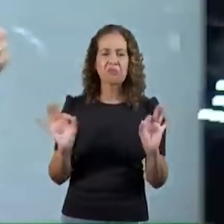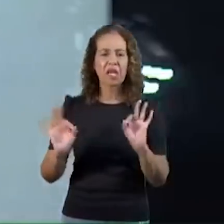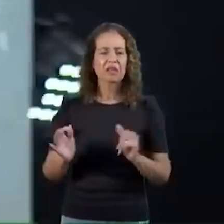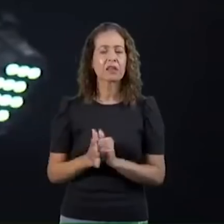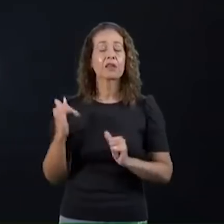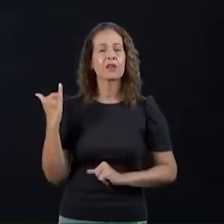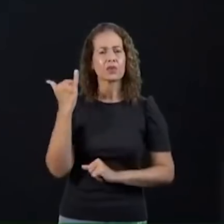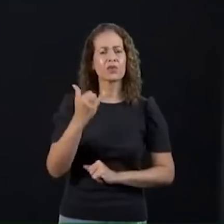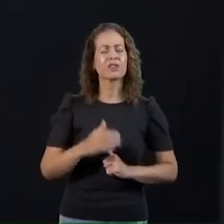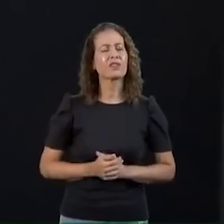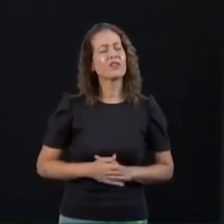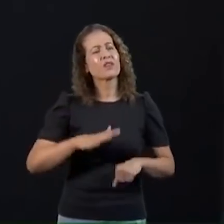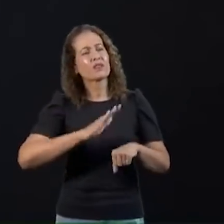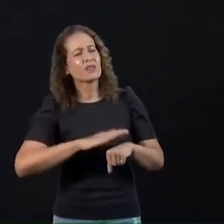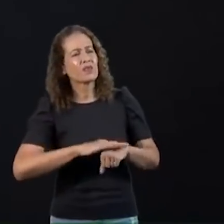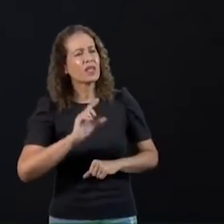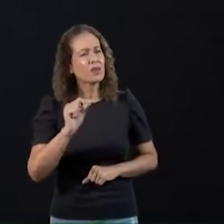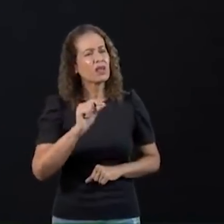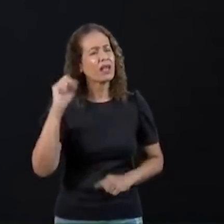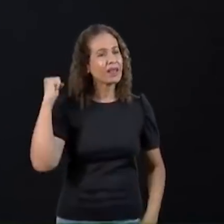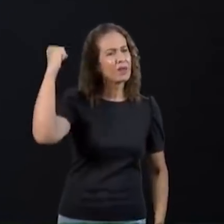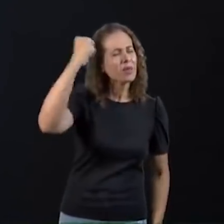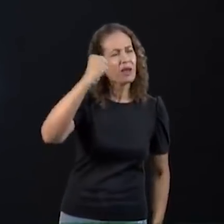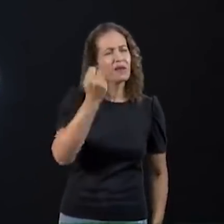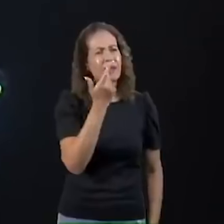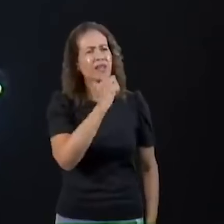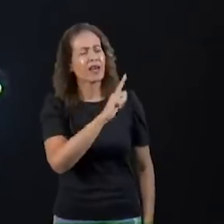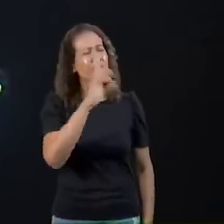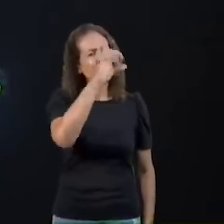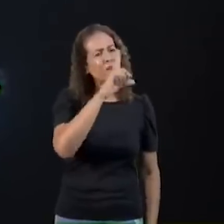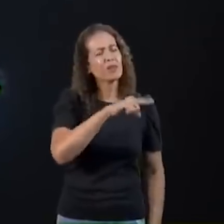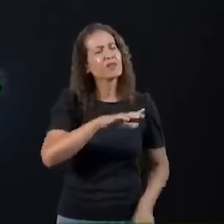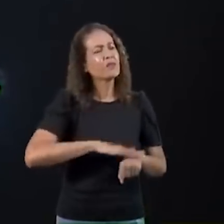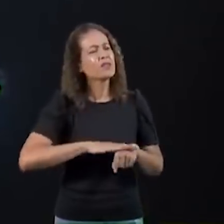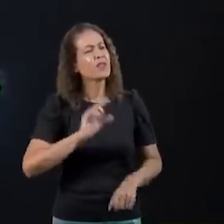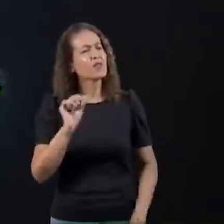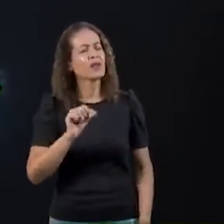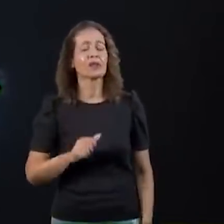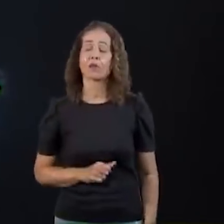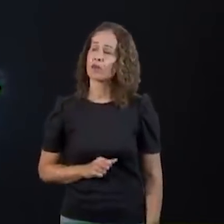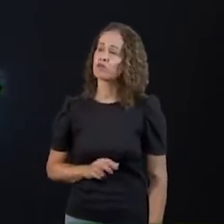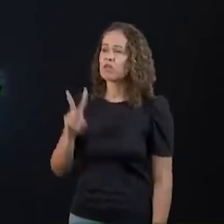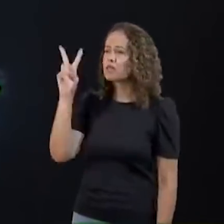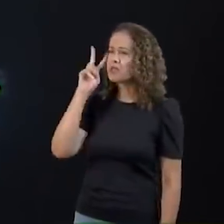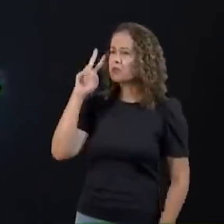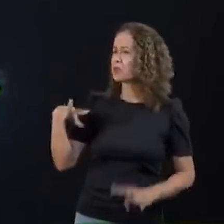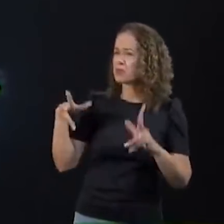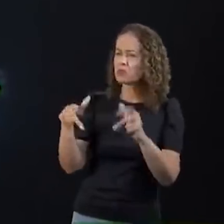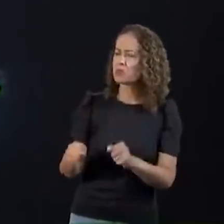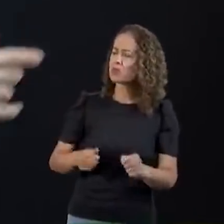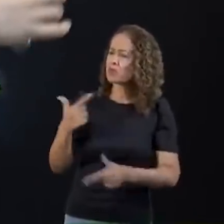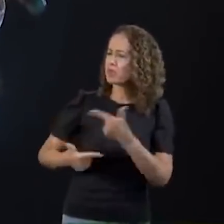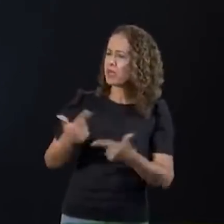alemães: vem cá, o que, que vocês fizeram depois que vocês foram campeões? Vocês ganharam no domingo. Eles falaram: segunda-feira todo mundo foi trabalhar, normal. Eu